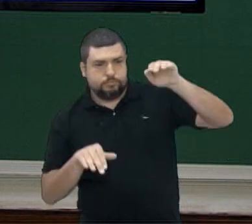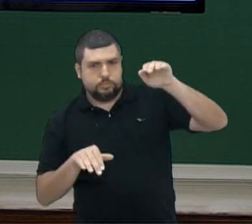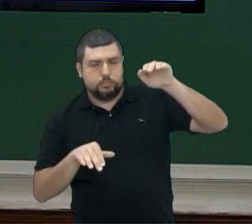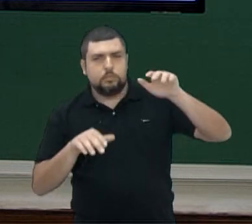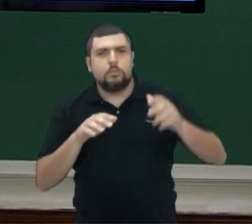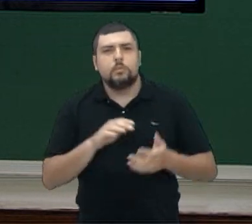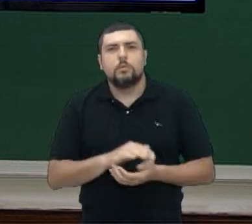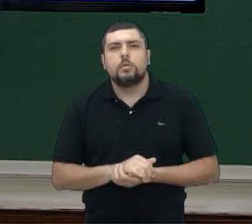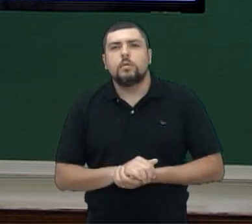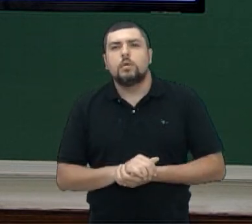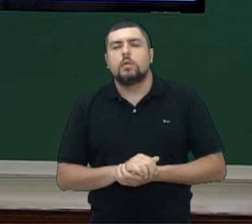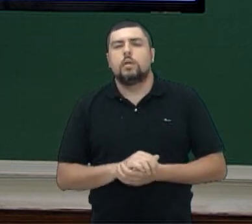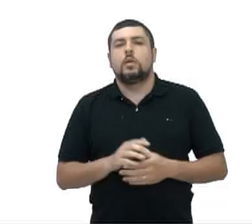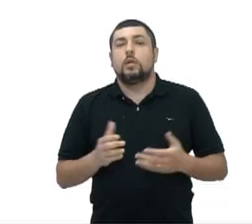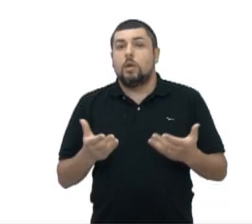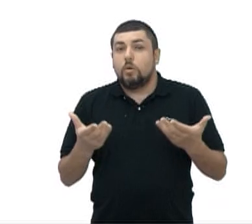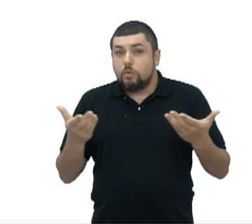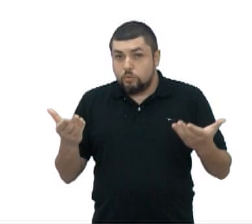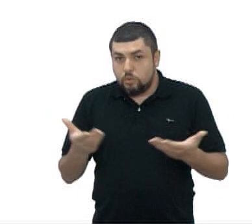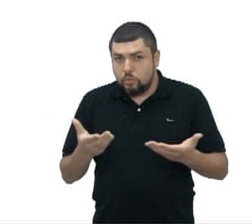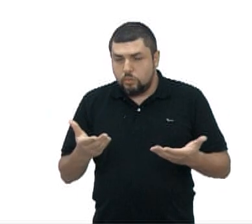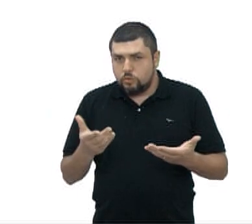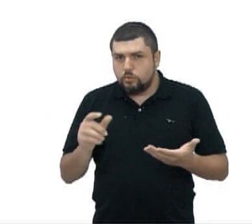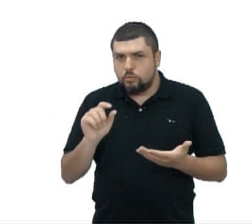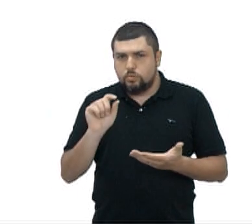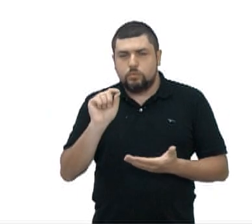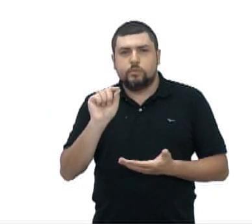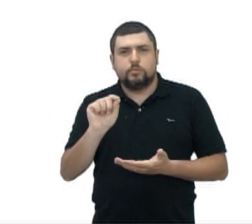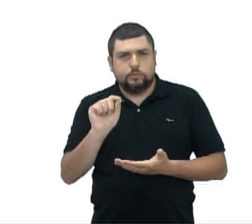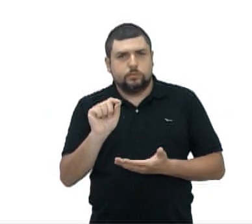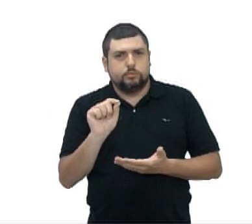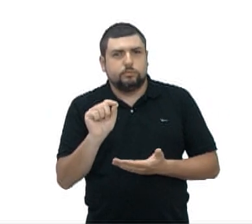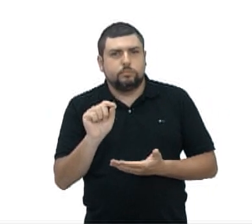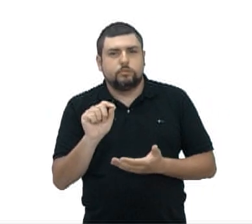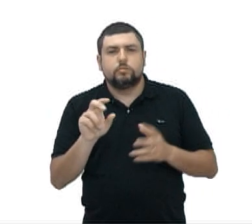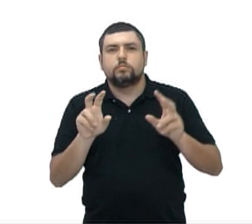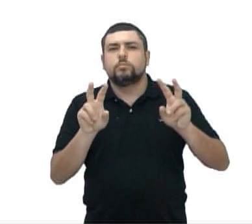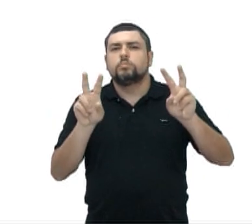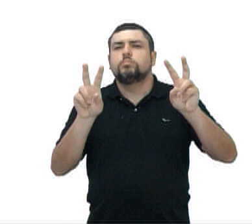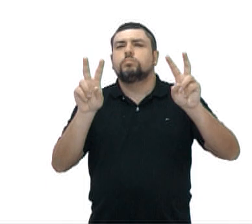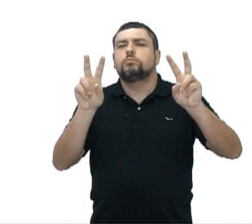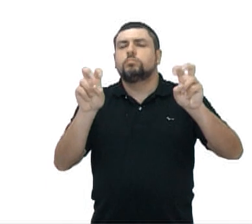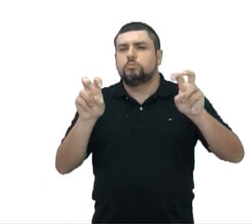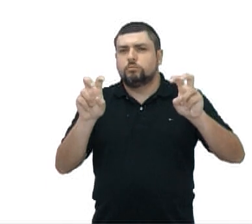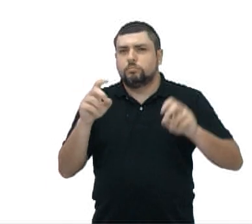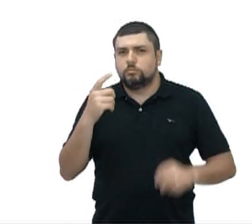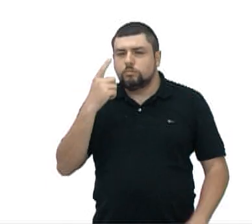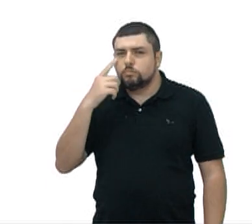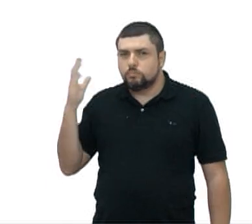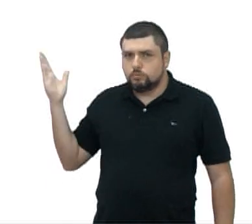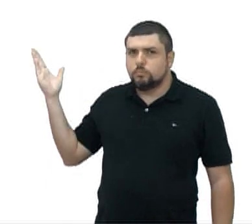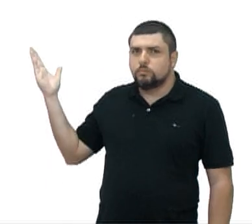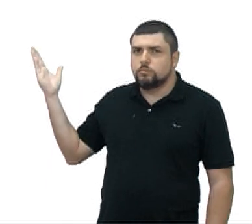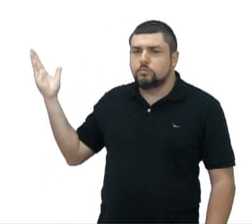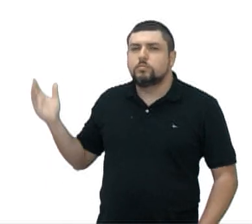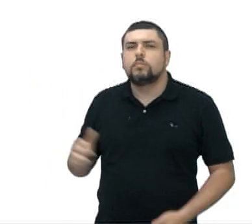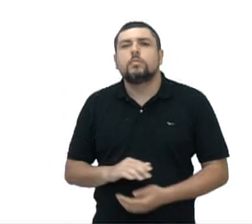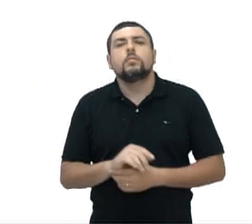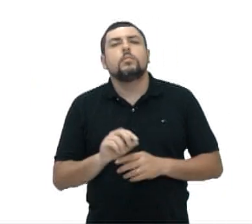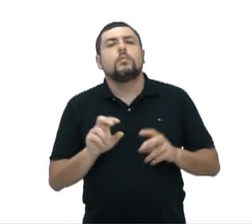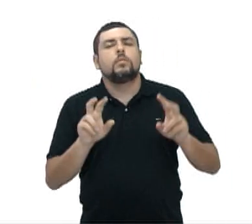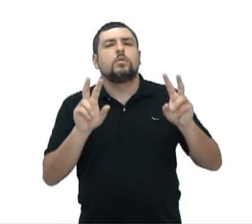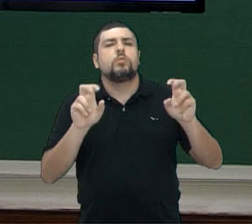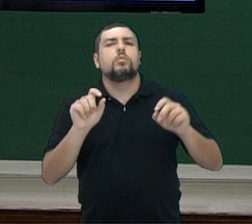Para hoje, para a aula de hoje, cujo título é Comic Strips to Understand, ou